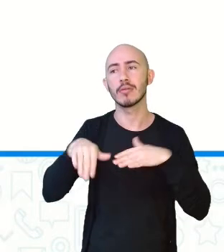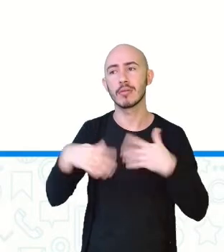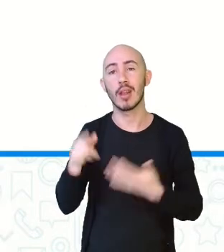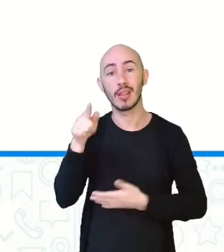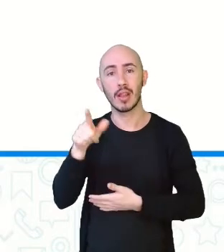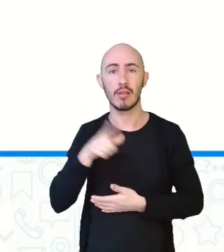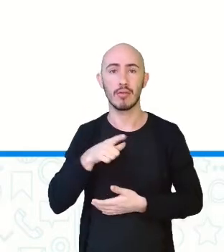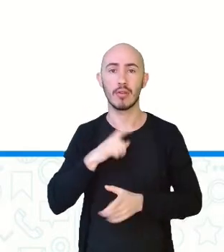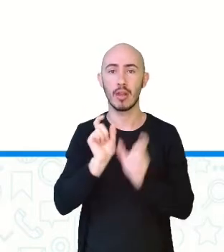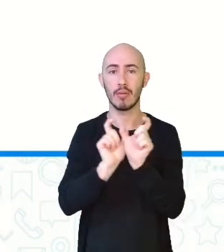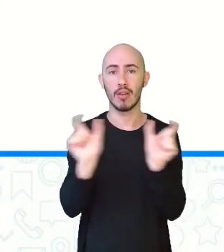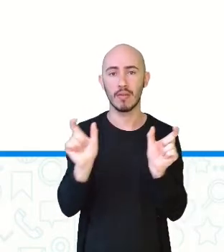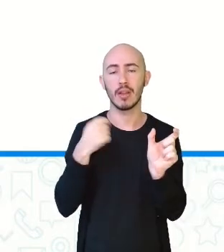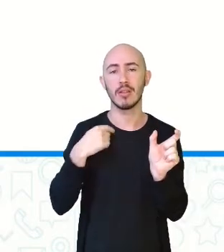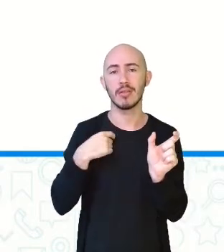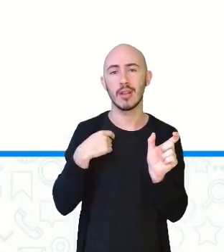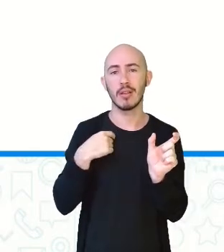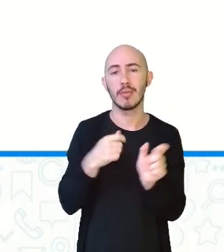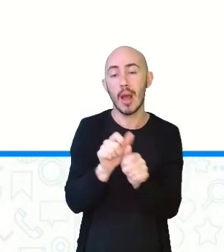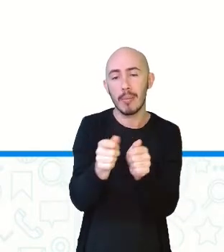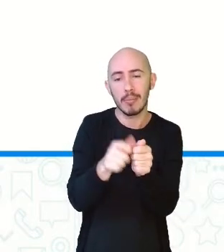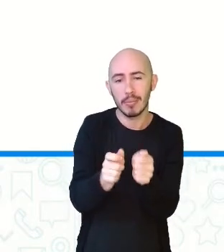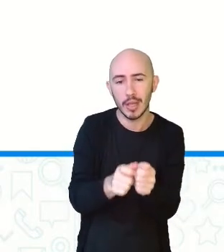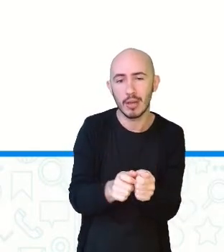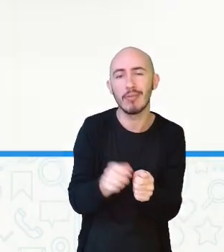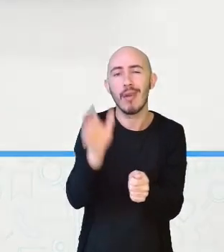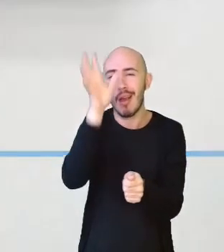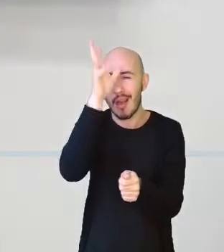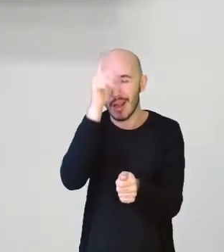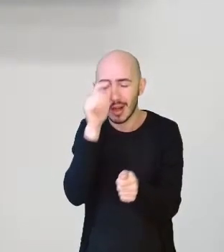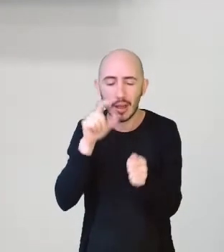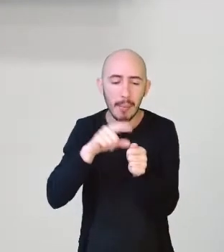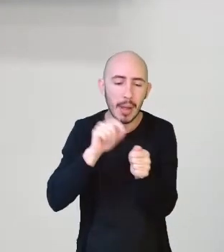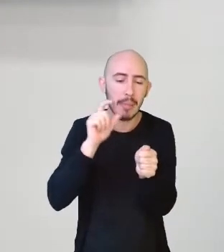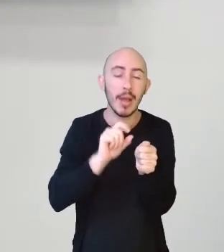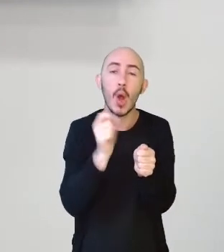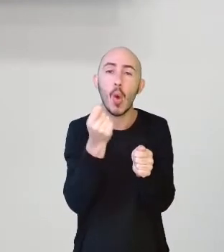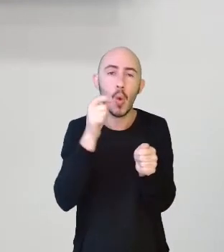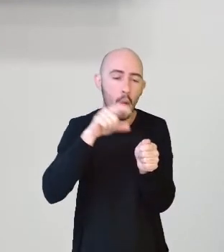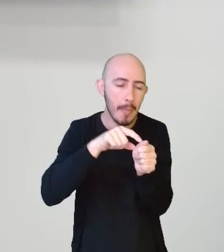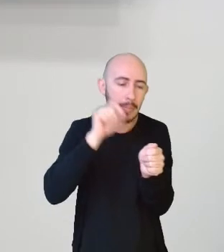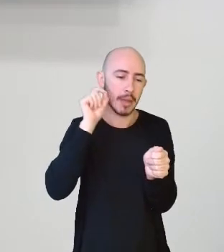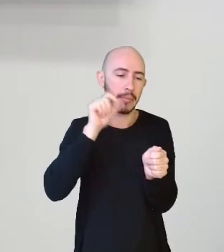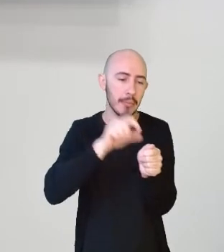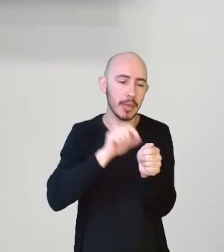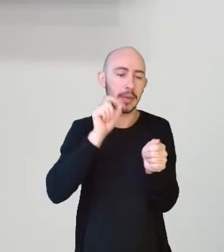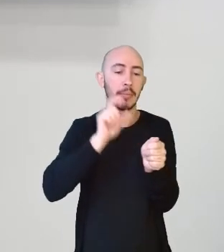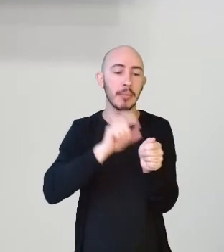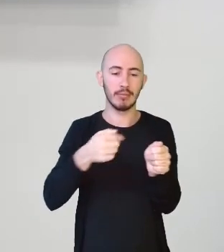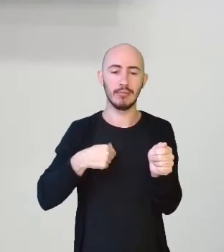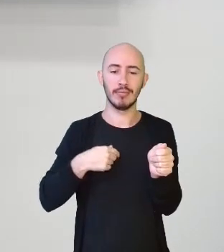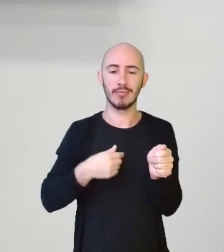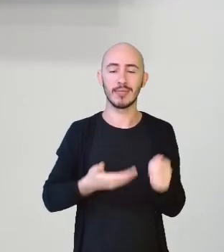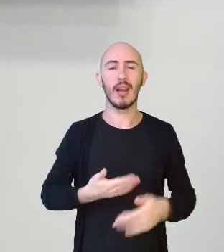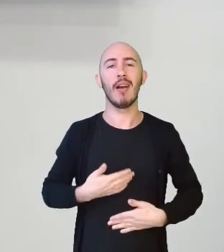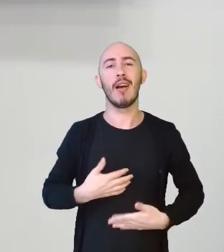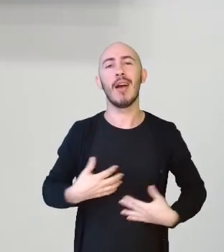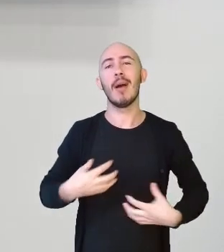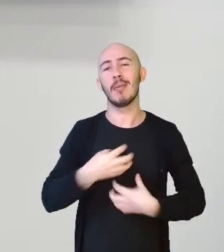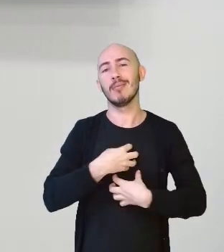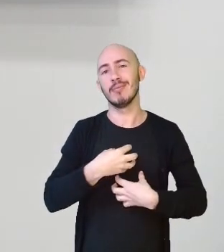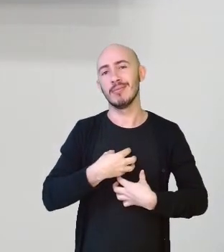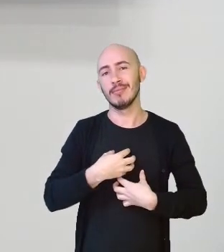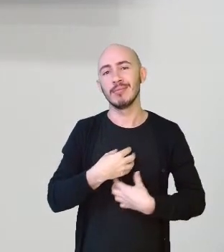em grão a galinha enche o papo? Se aplica aí. Cada gotinha, imagina o dia todo, gotinhas, são